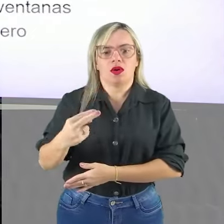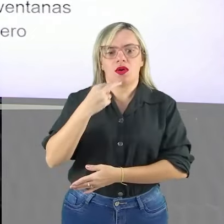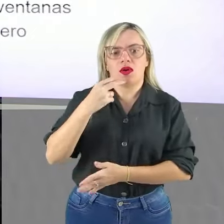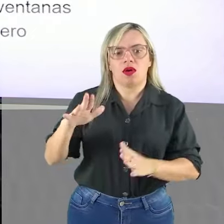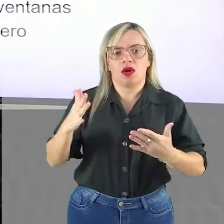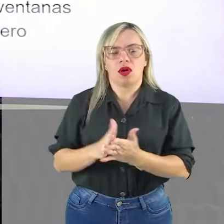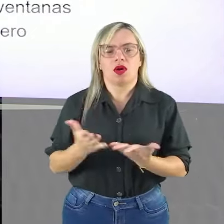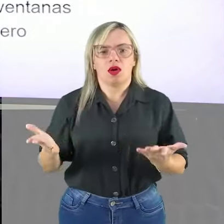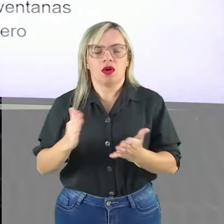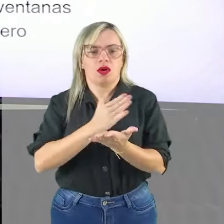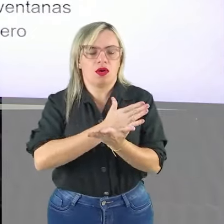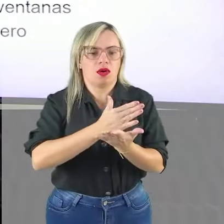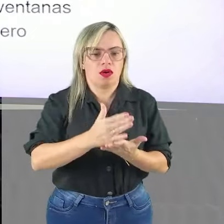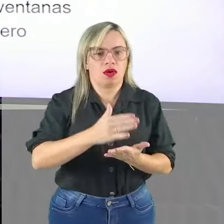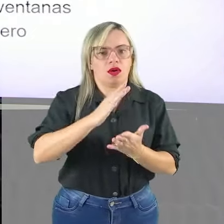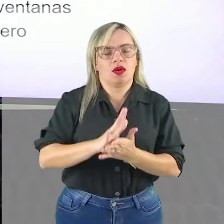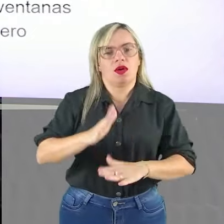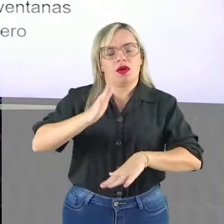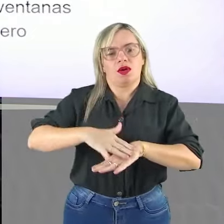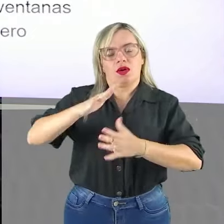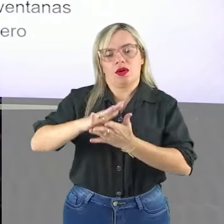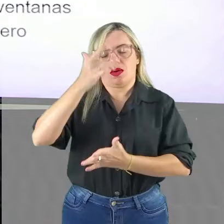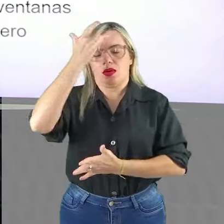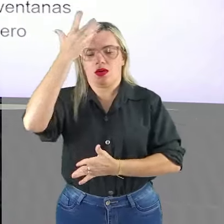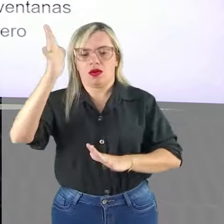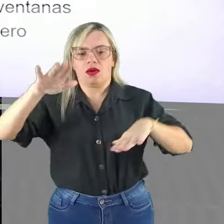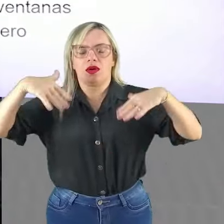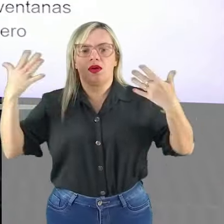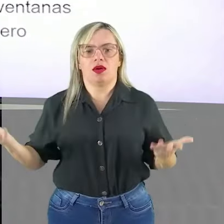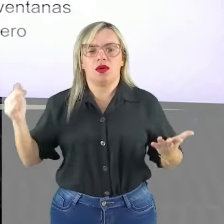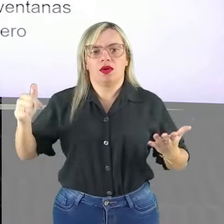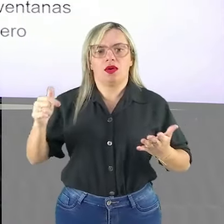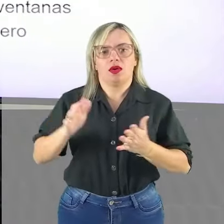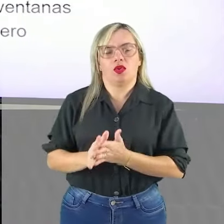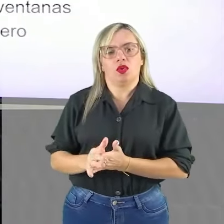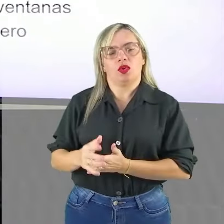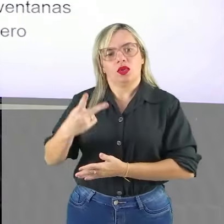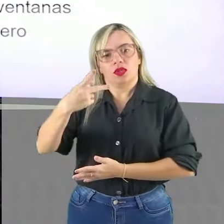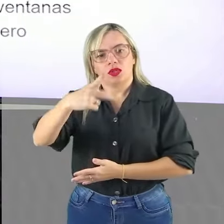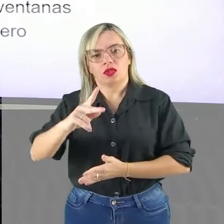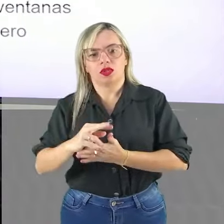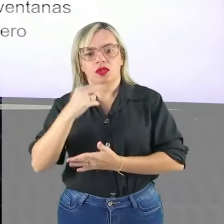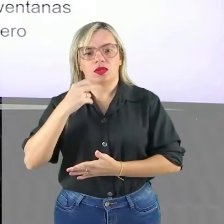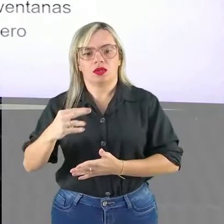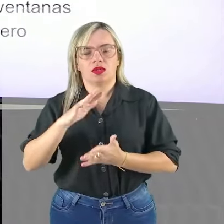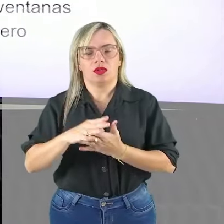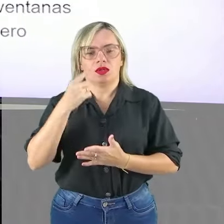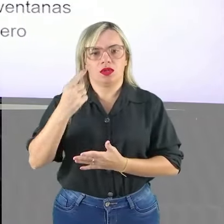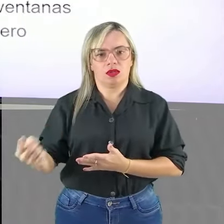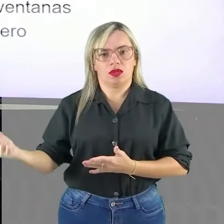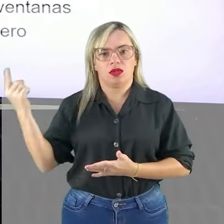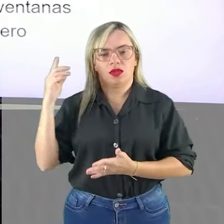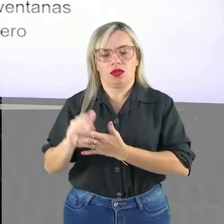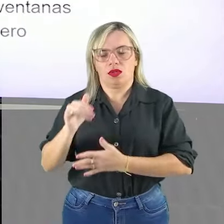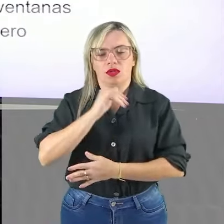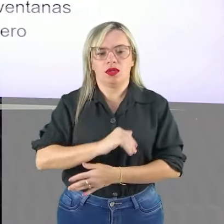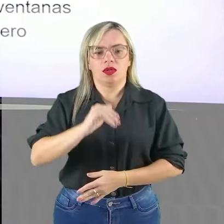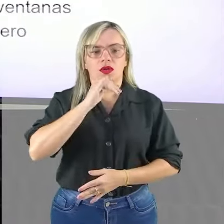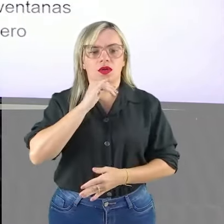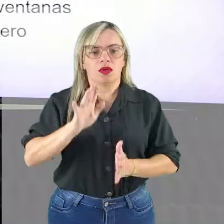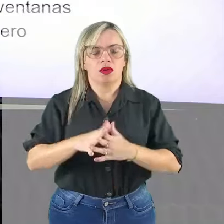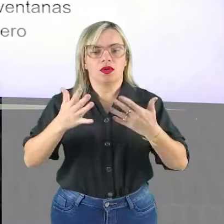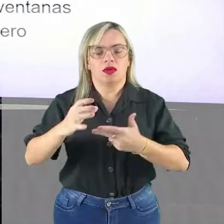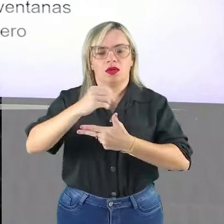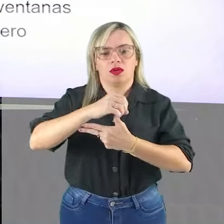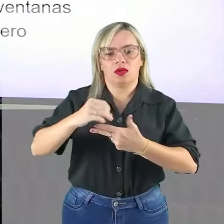comece a leitura por onde é mais fácil e onde é que vai ser mais fácil o teu idioma então por exemplo neste caso aqui a gente do Enem